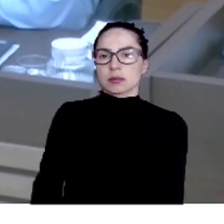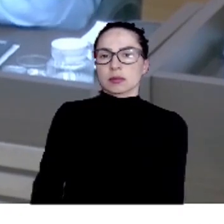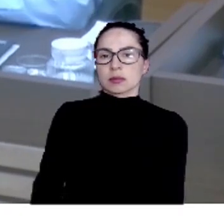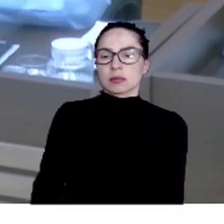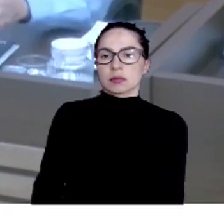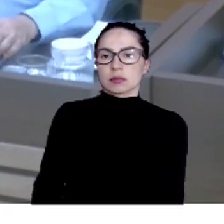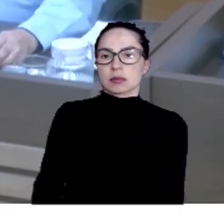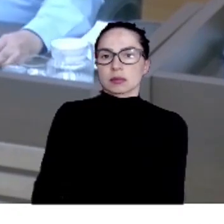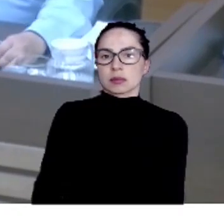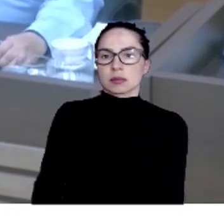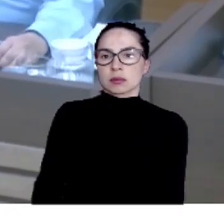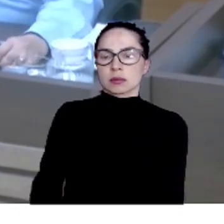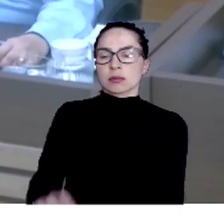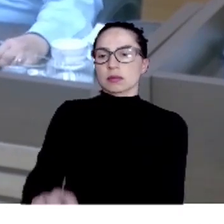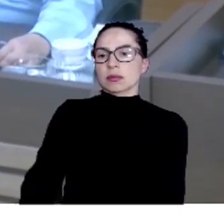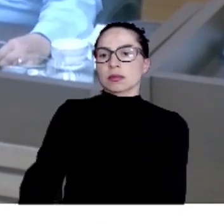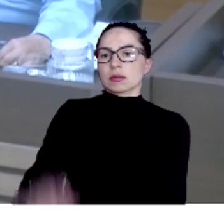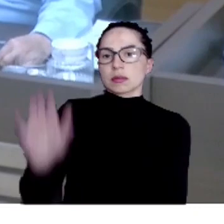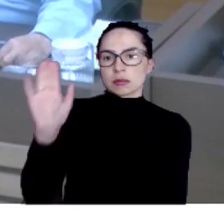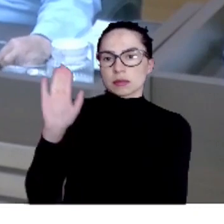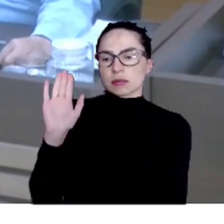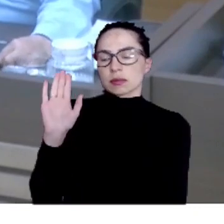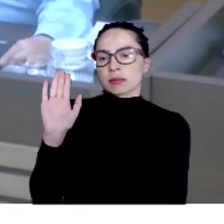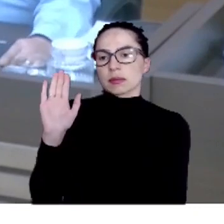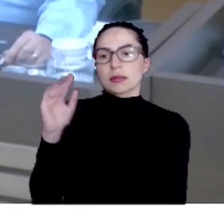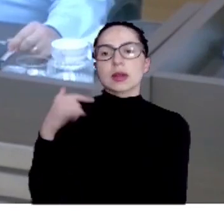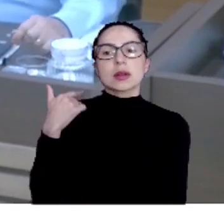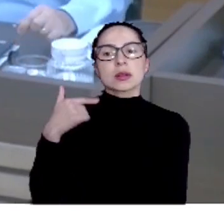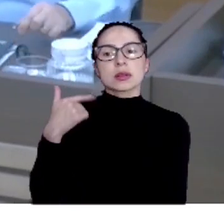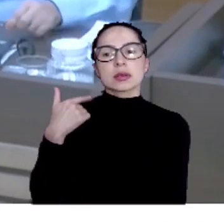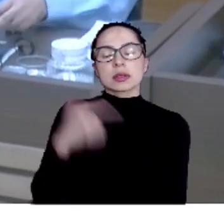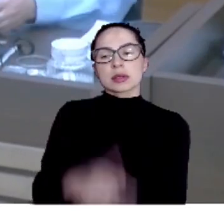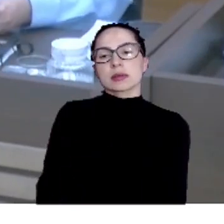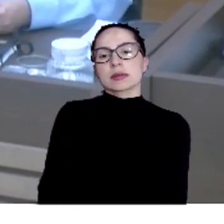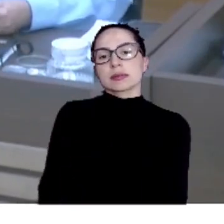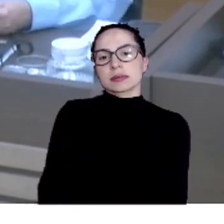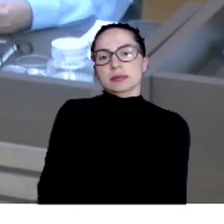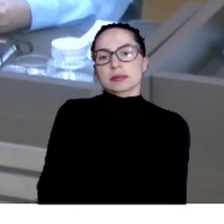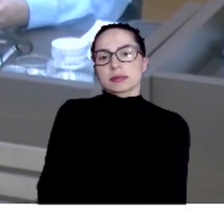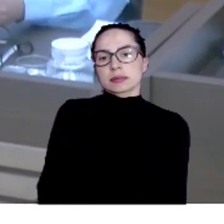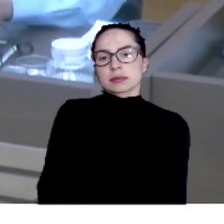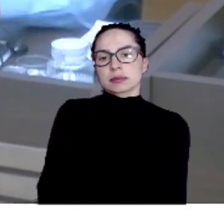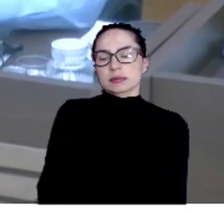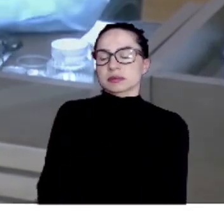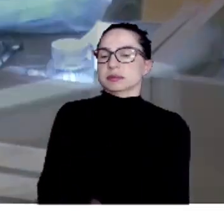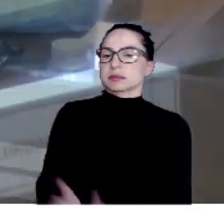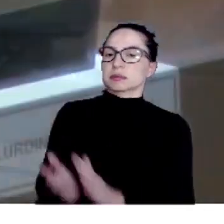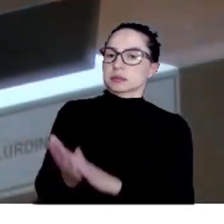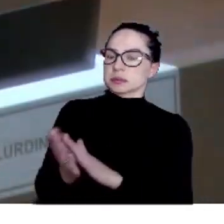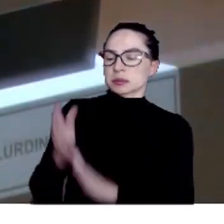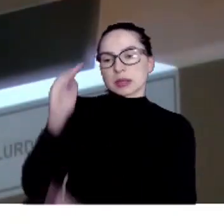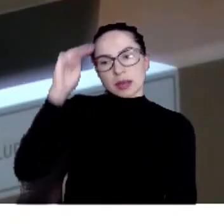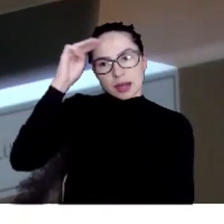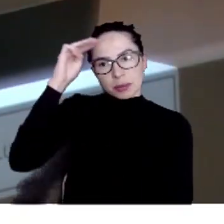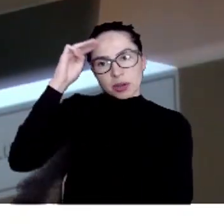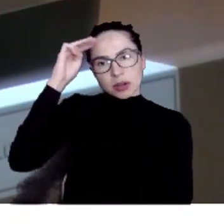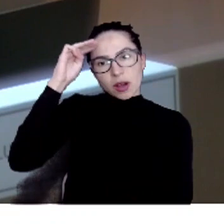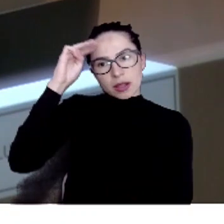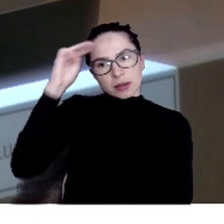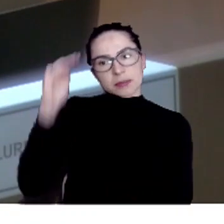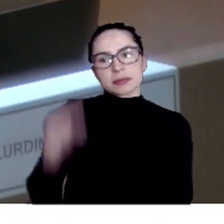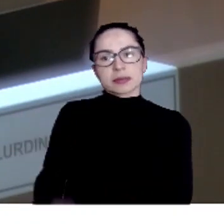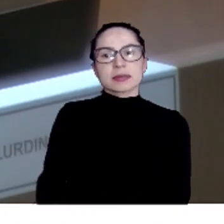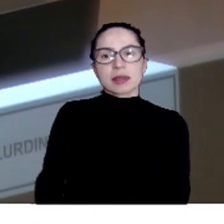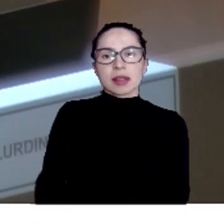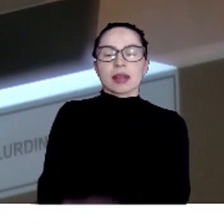Peço palavra, senhor presidente. Com a palavra, o vereador Lourdinha Grazotti. Também quero parabenizar ao Marcelo Tide e agradecer a